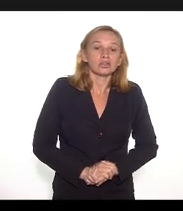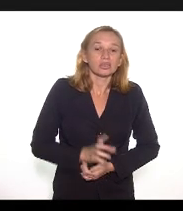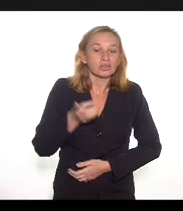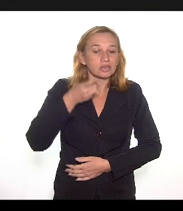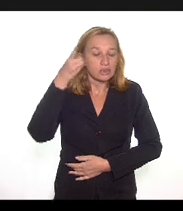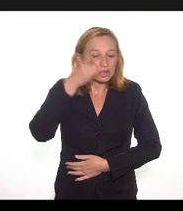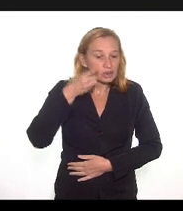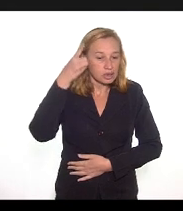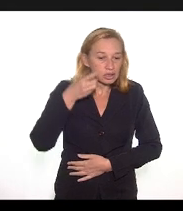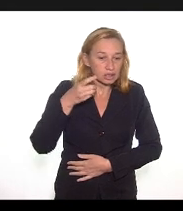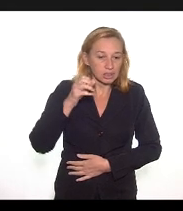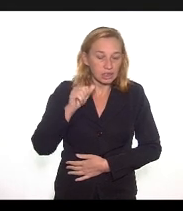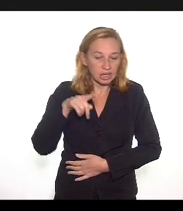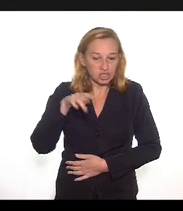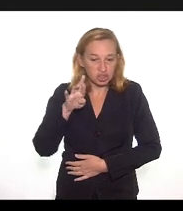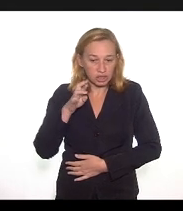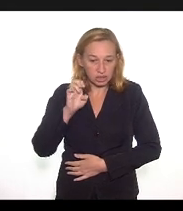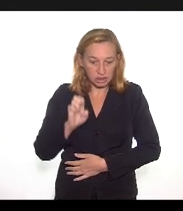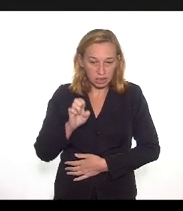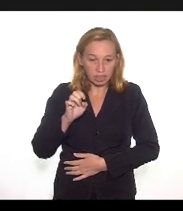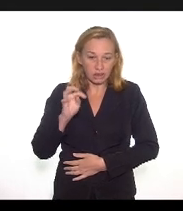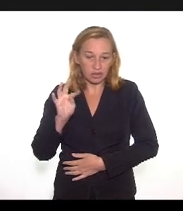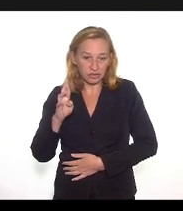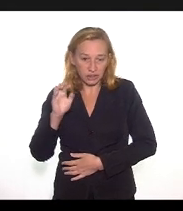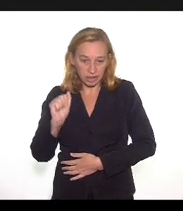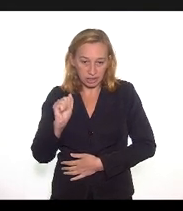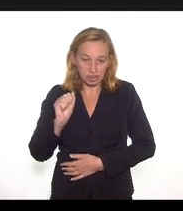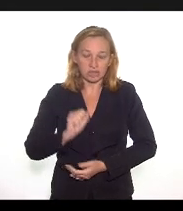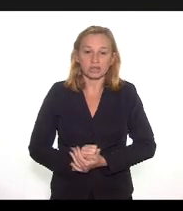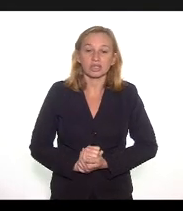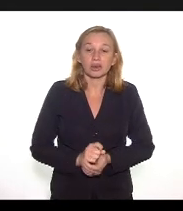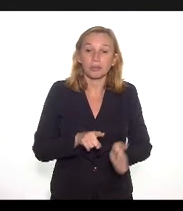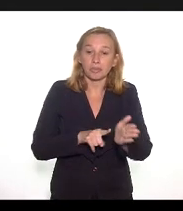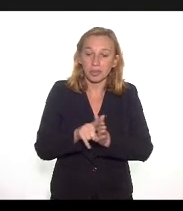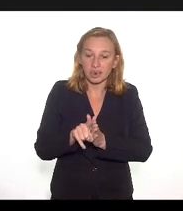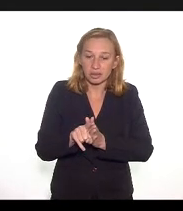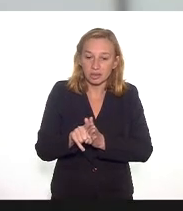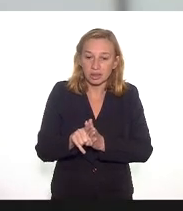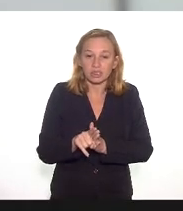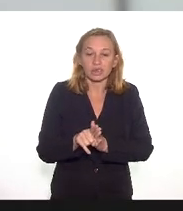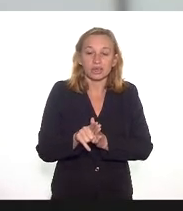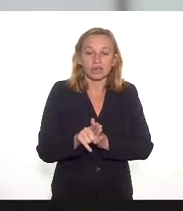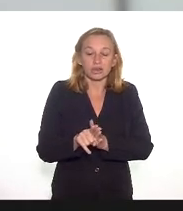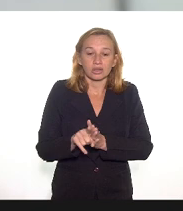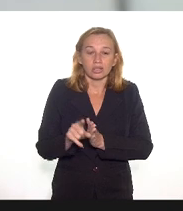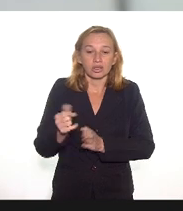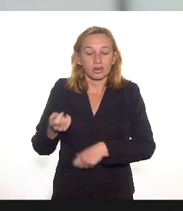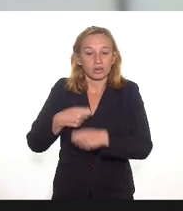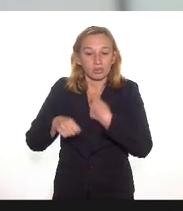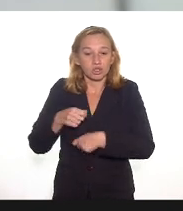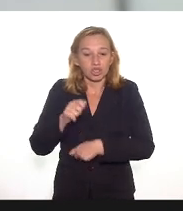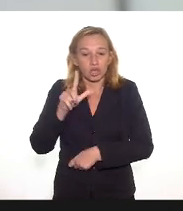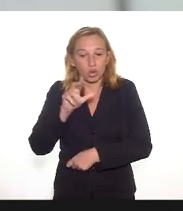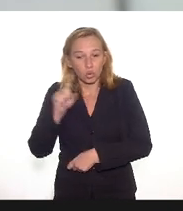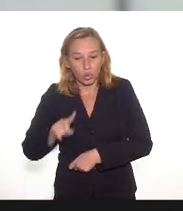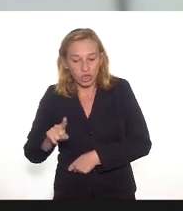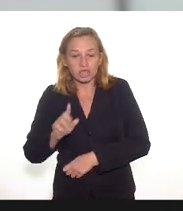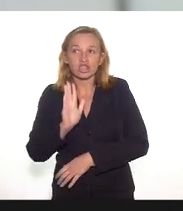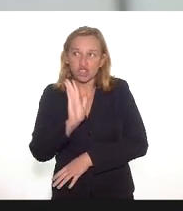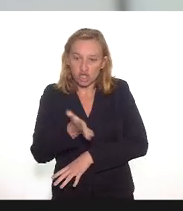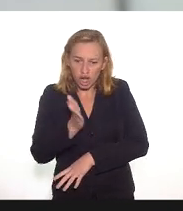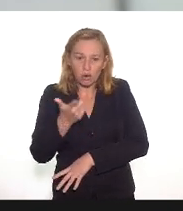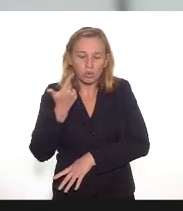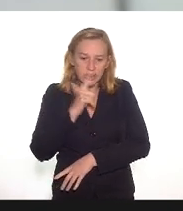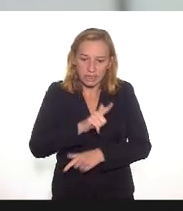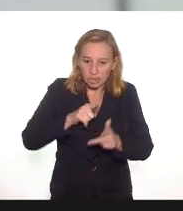deputado Alexandre Freitas. Queria perguntar ao economista Luiz Melo se ele já conseguiu